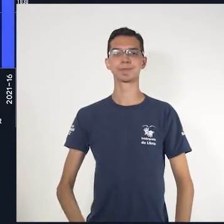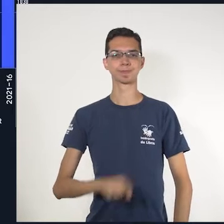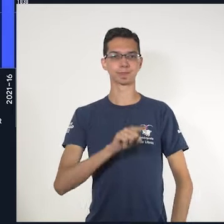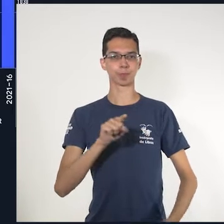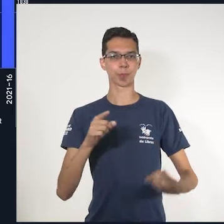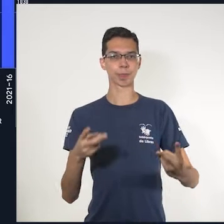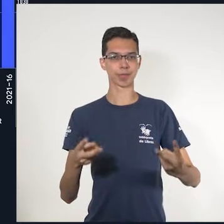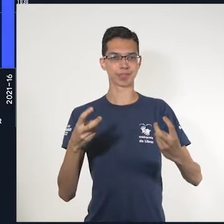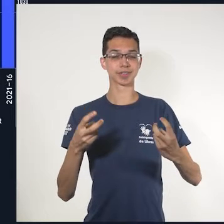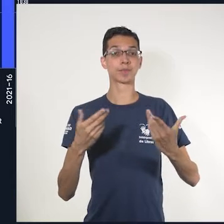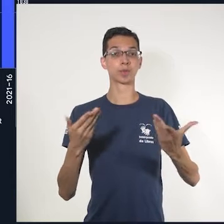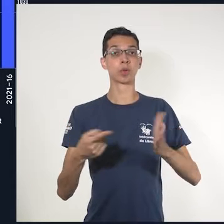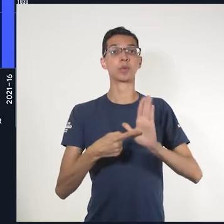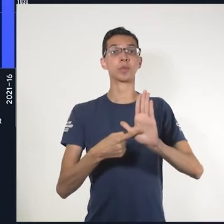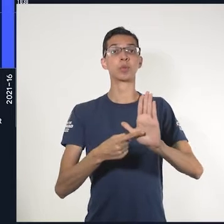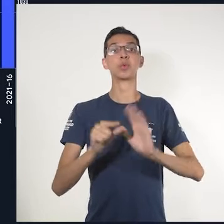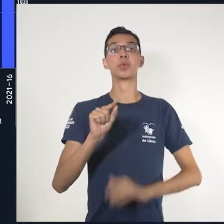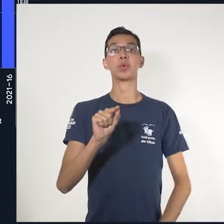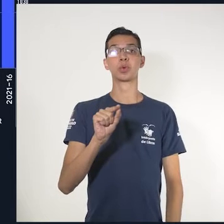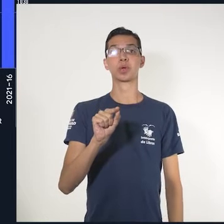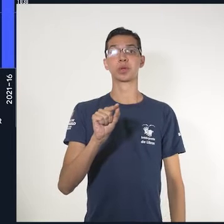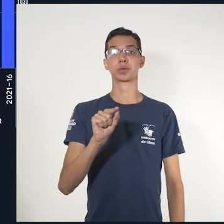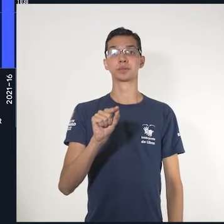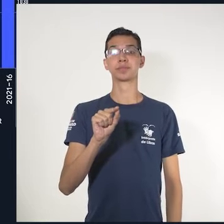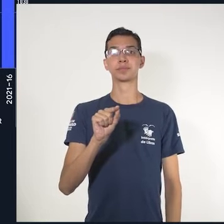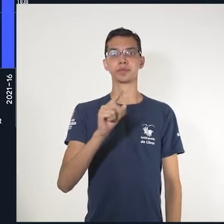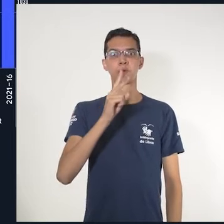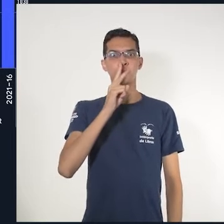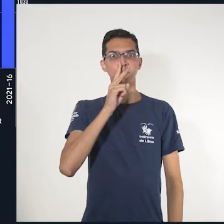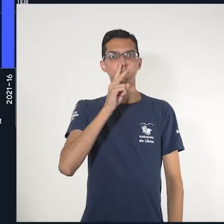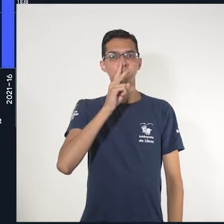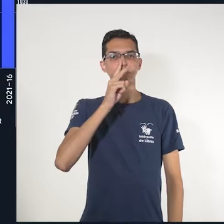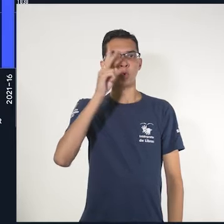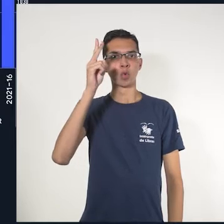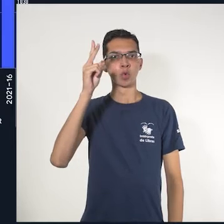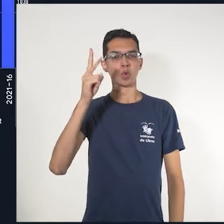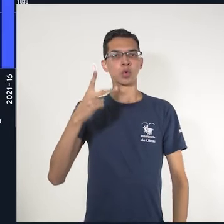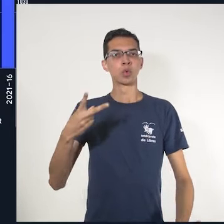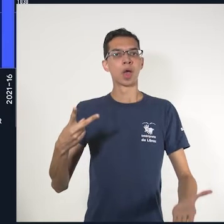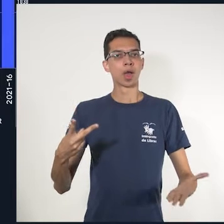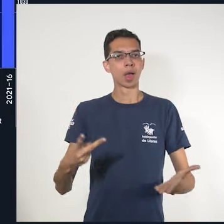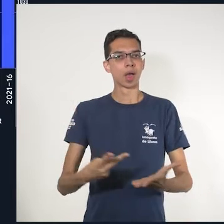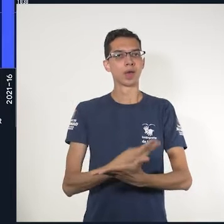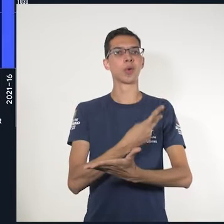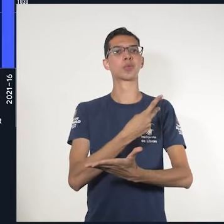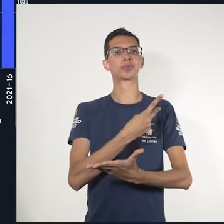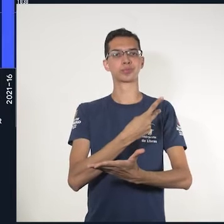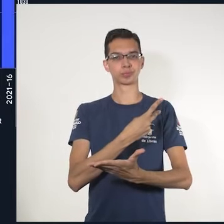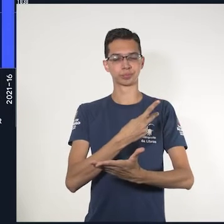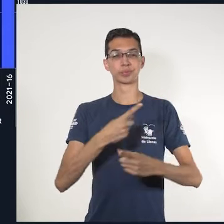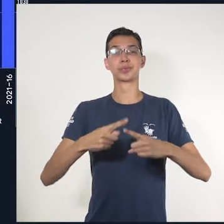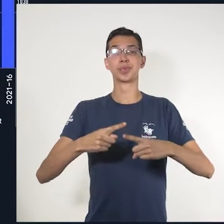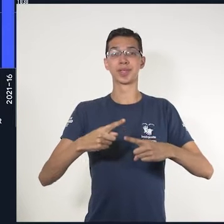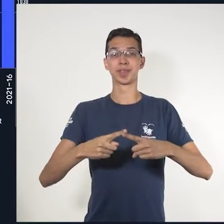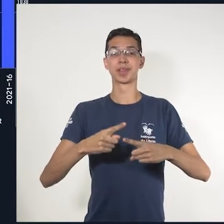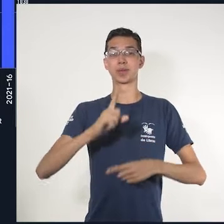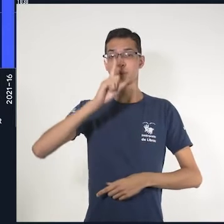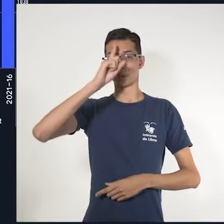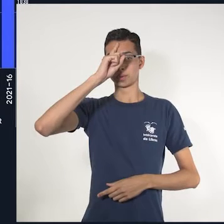Aí o que mostra que nós tivemos um forte impacto na assistência hospitalar da cidade, e